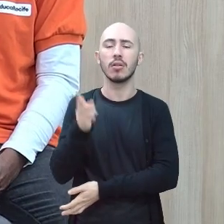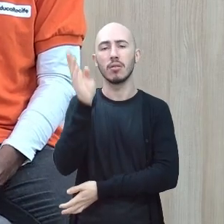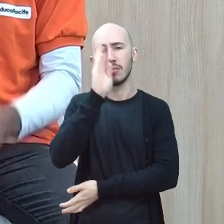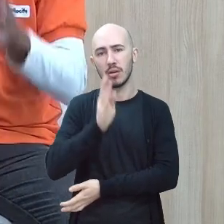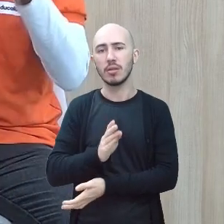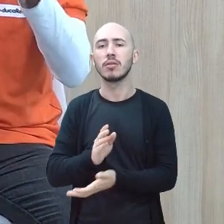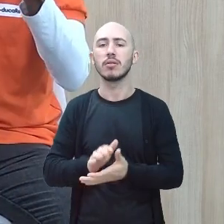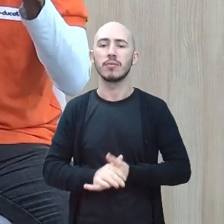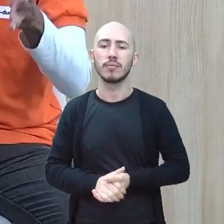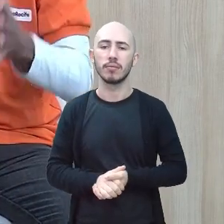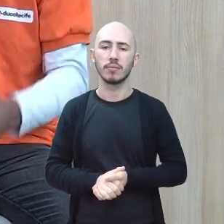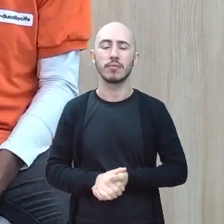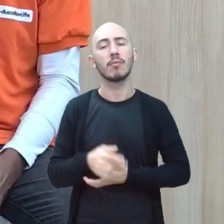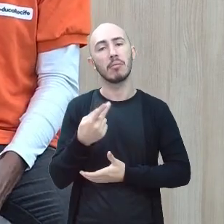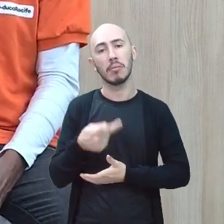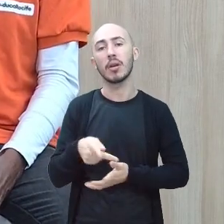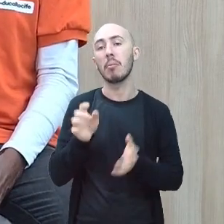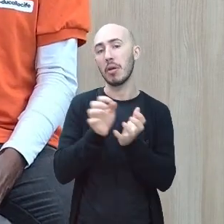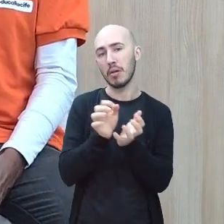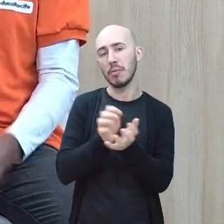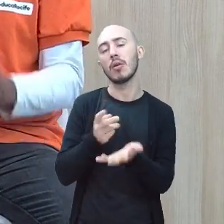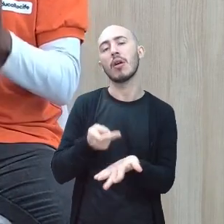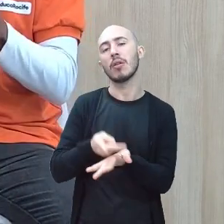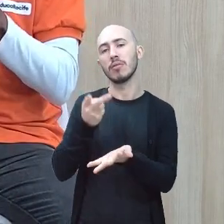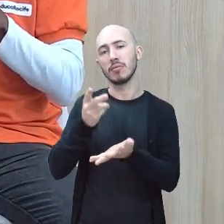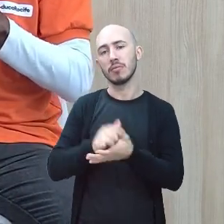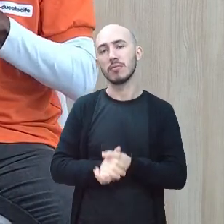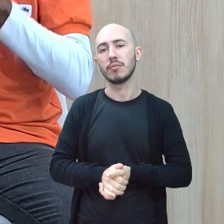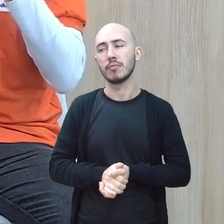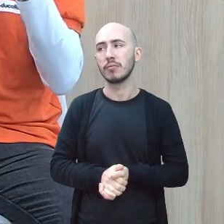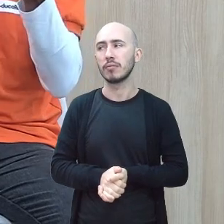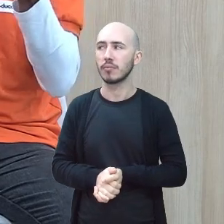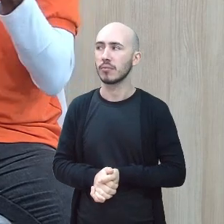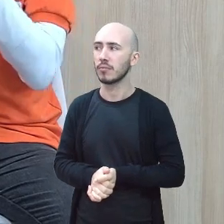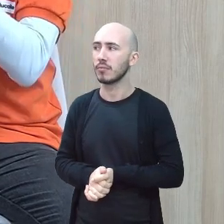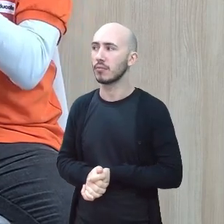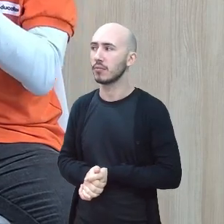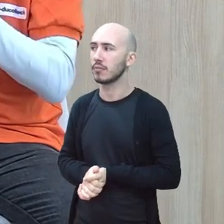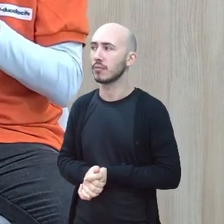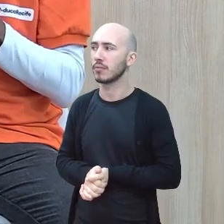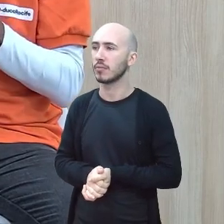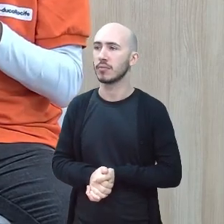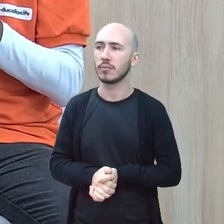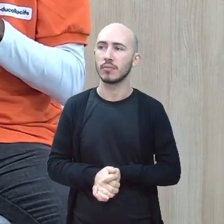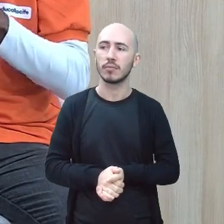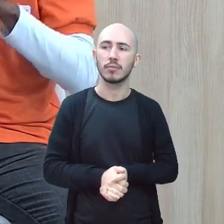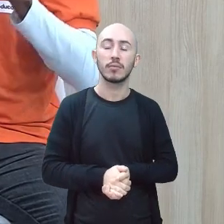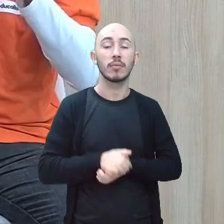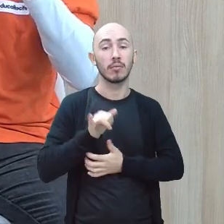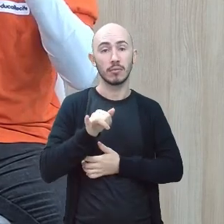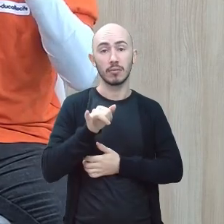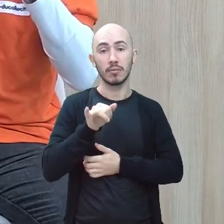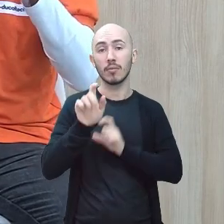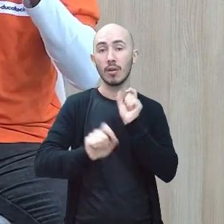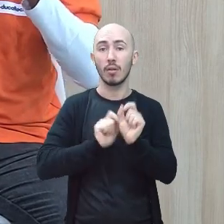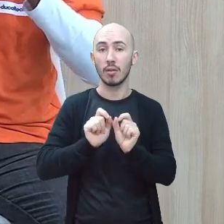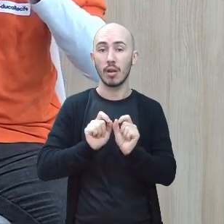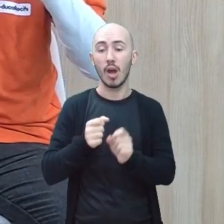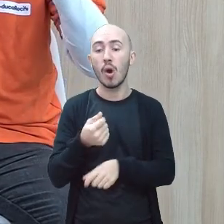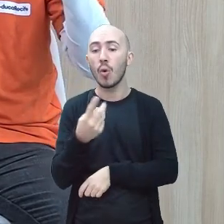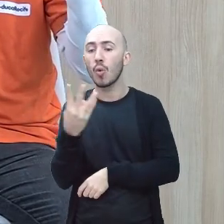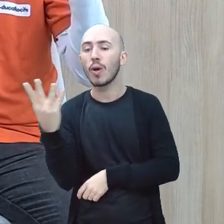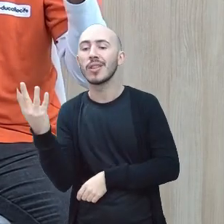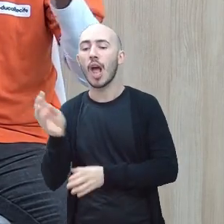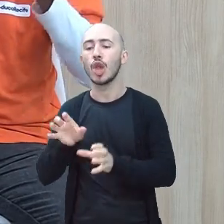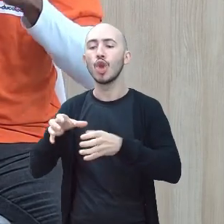Ainda acontece ainda em Pernambuco. Tá? Se você aproveitar e ver aqui com o professor Luciano, a quantidade de